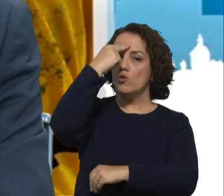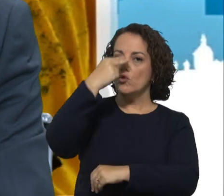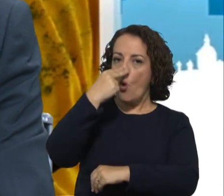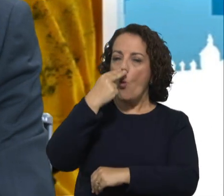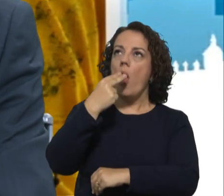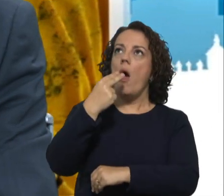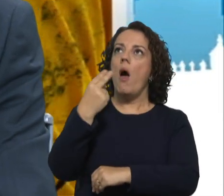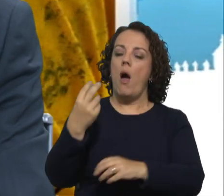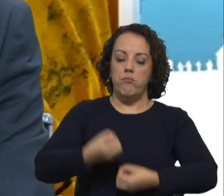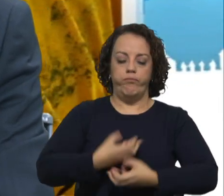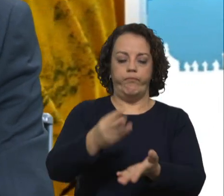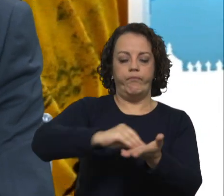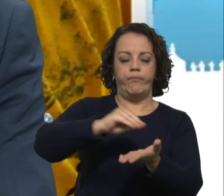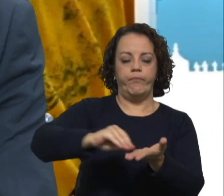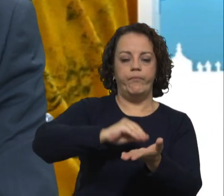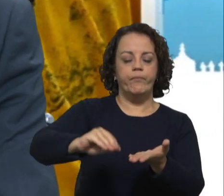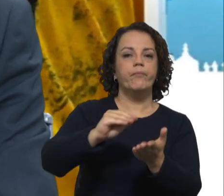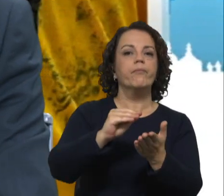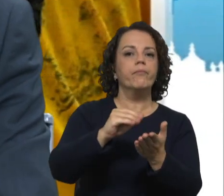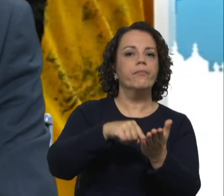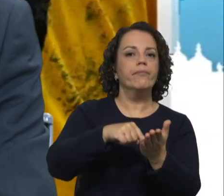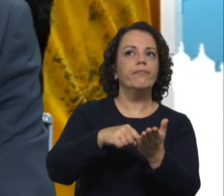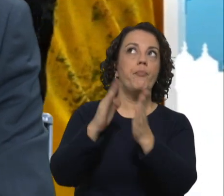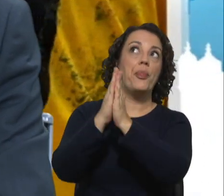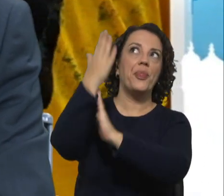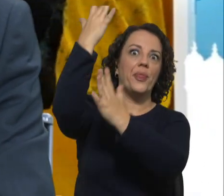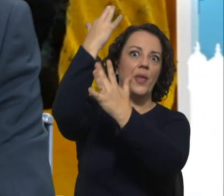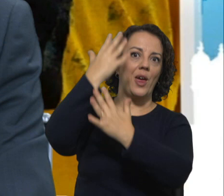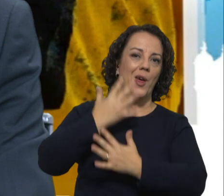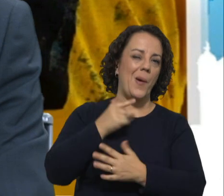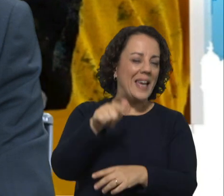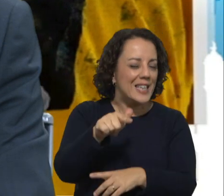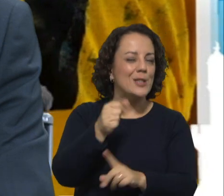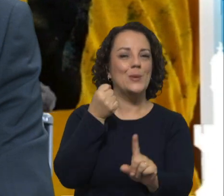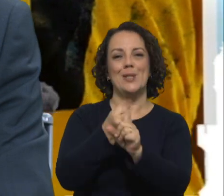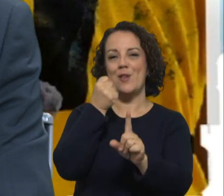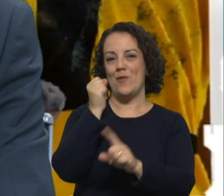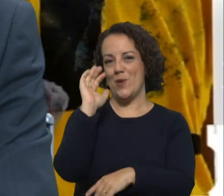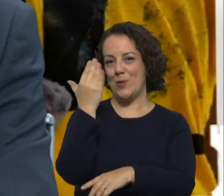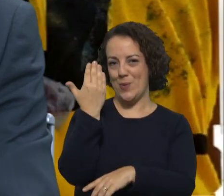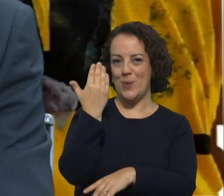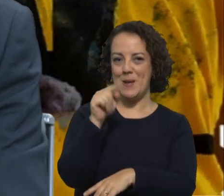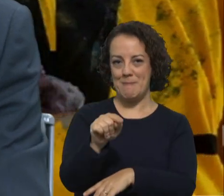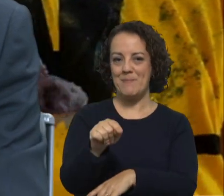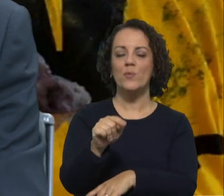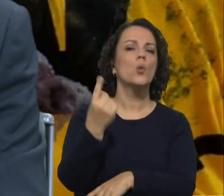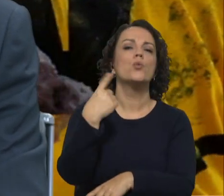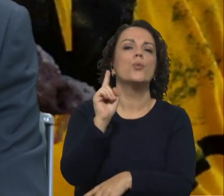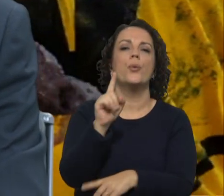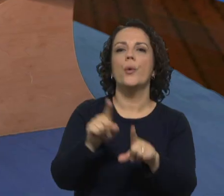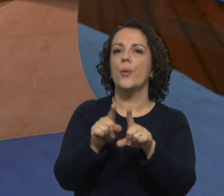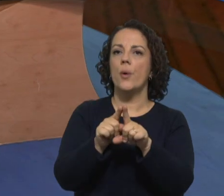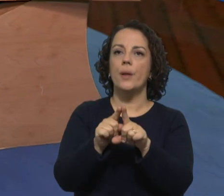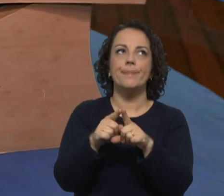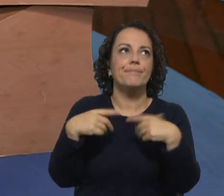por escrito, inspirado por Deus. Eu creio que é esse o grande desafio para as pessoas, não é chegar àquele ponto de dizer, então,